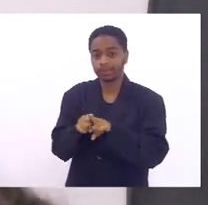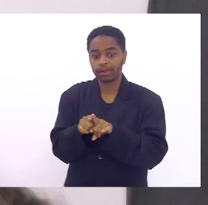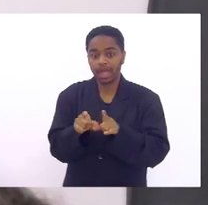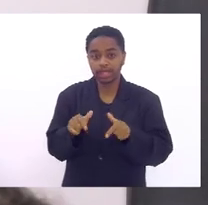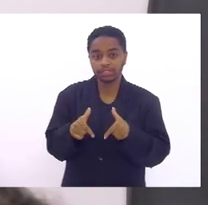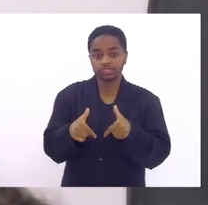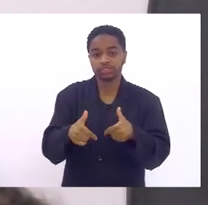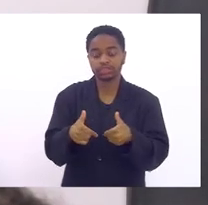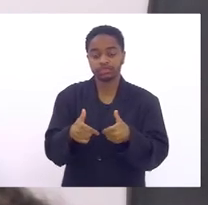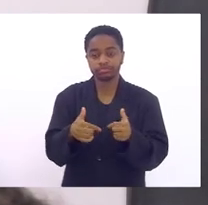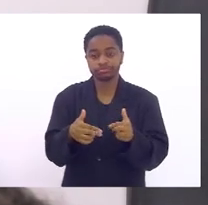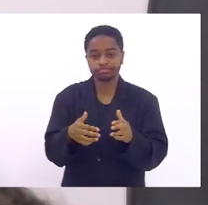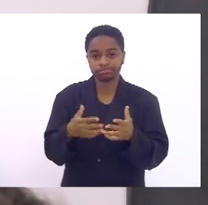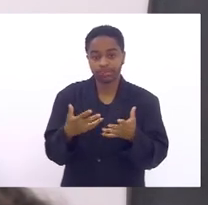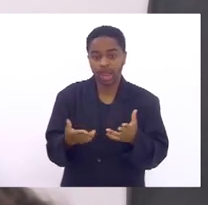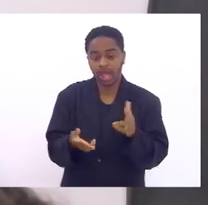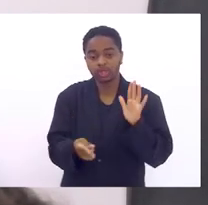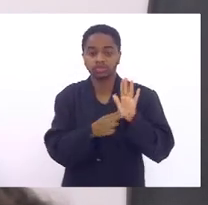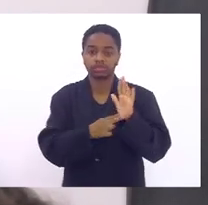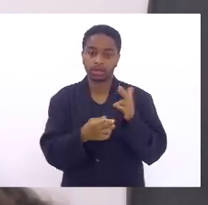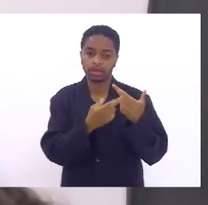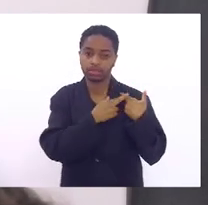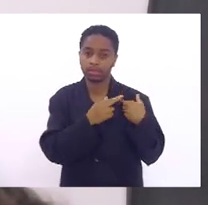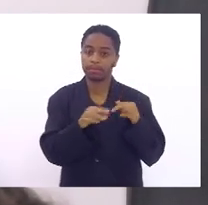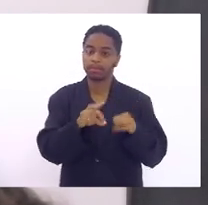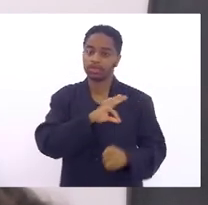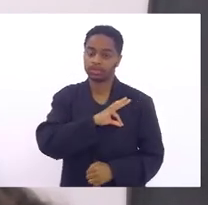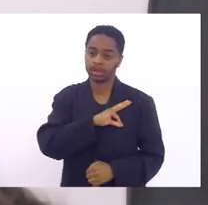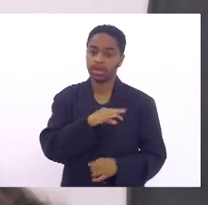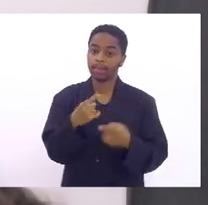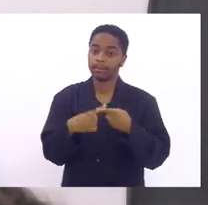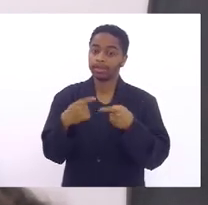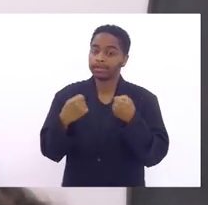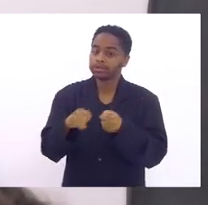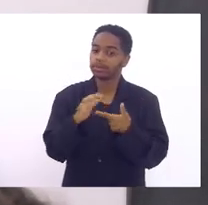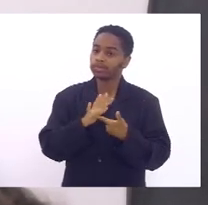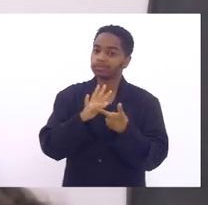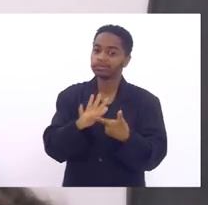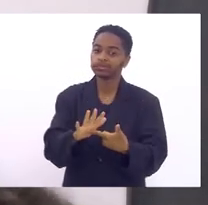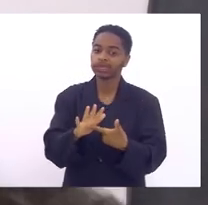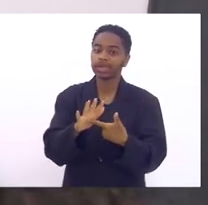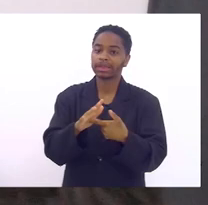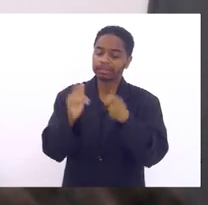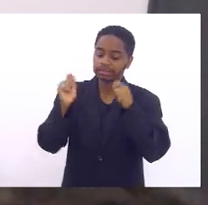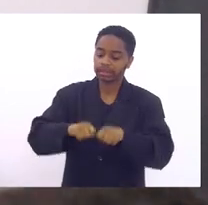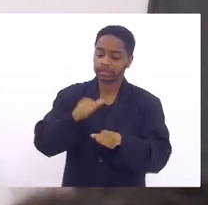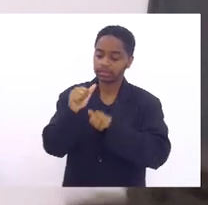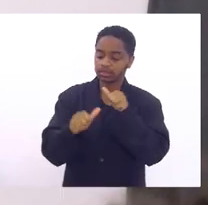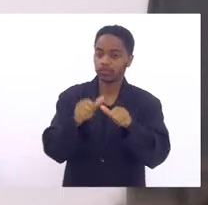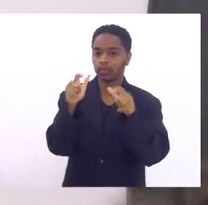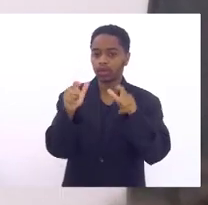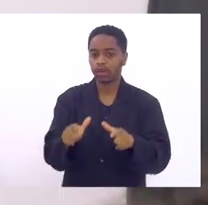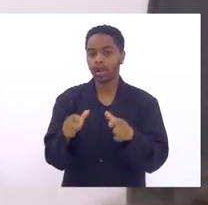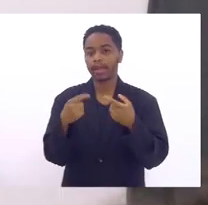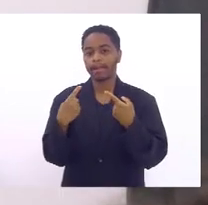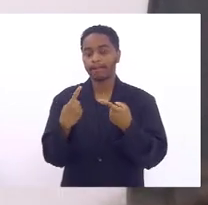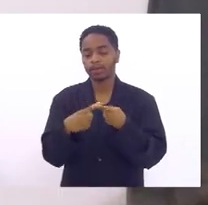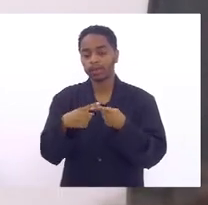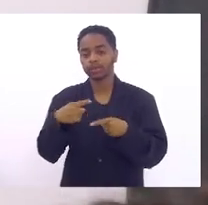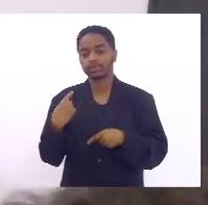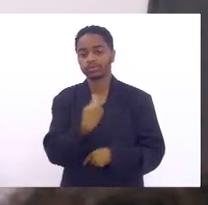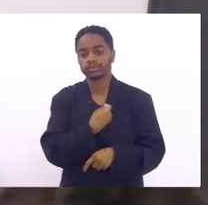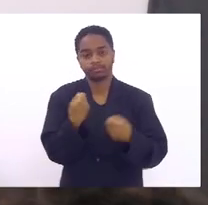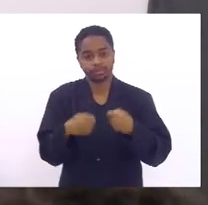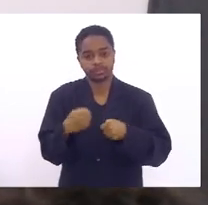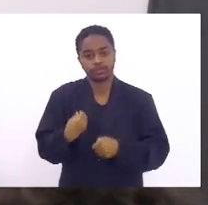tem sua responsabilidade pra gente de fato transformar esse lugar porque a gente precisa viver num ambiente mais seguro Eu